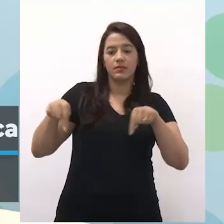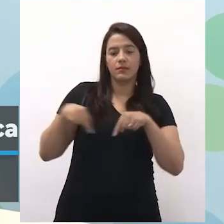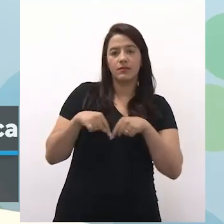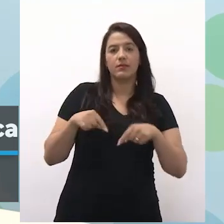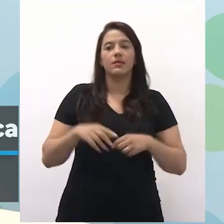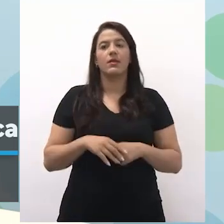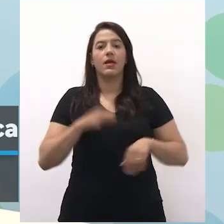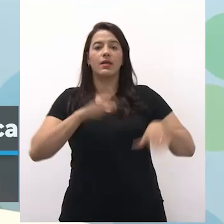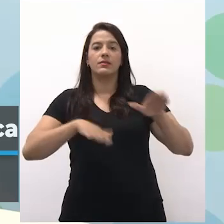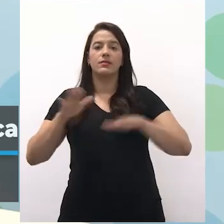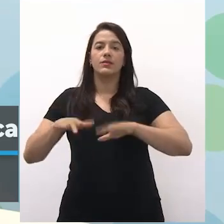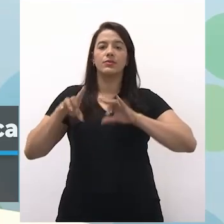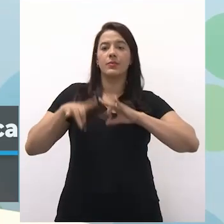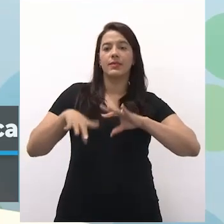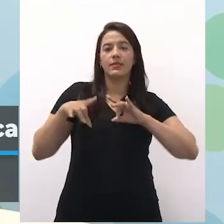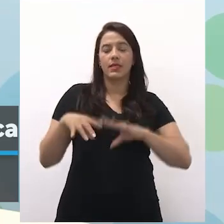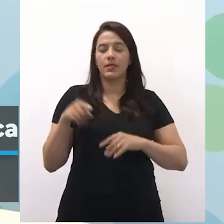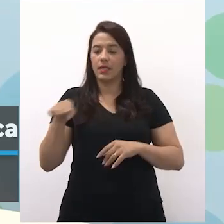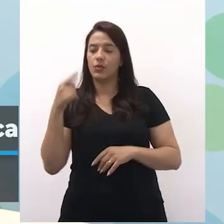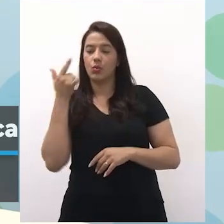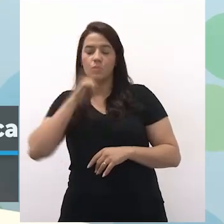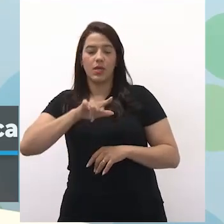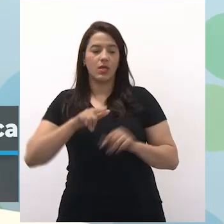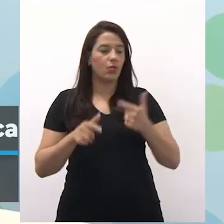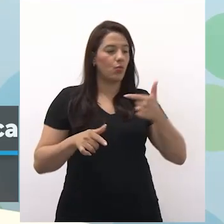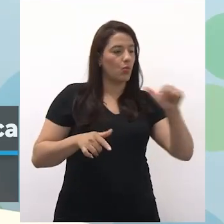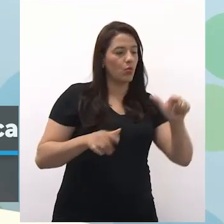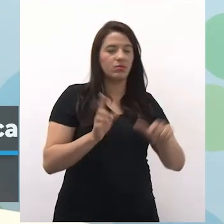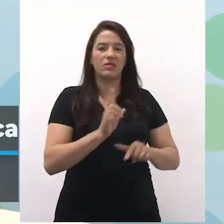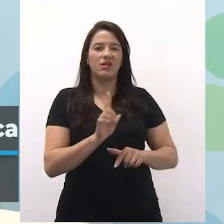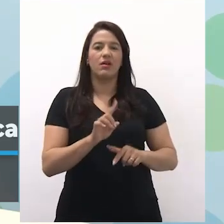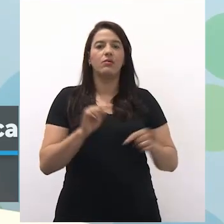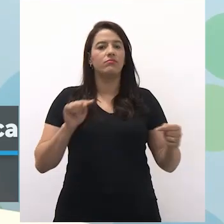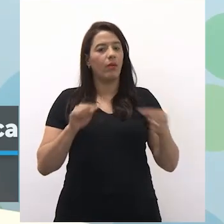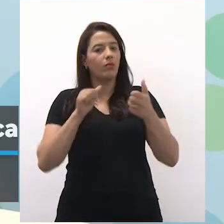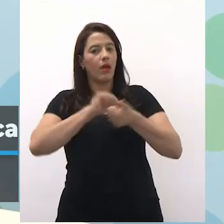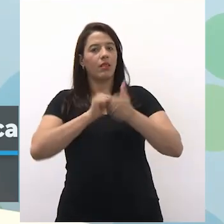vezes uma técnica dá certo com o professor, outras não, então esse é o